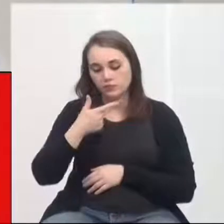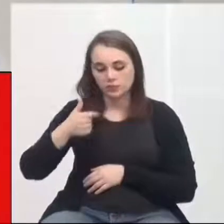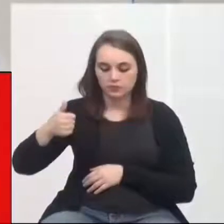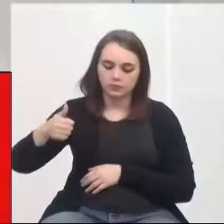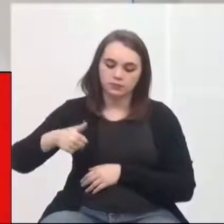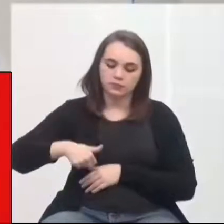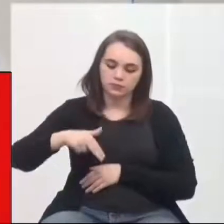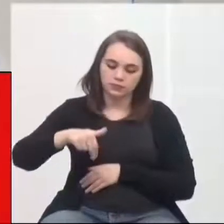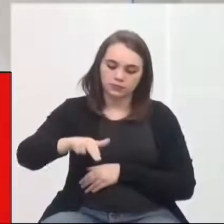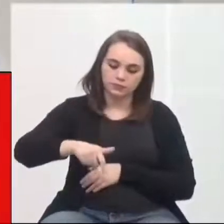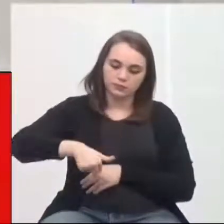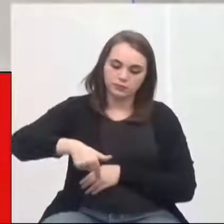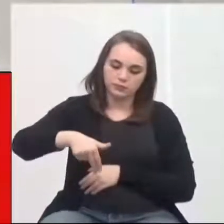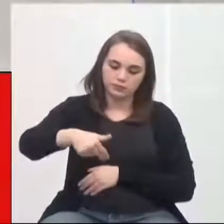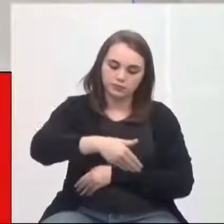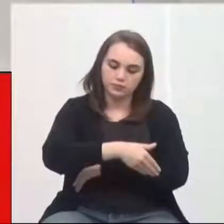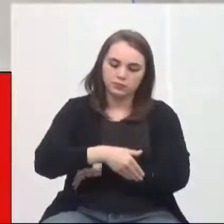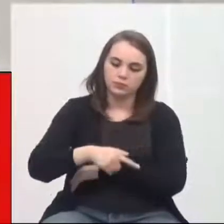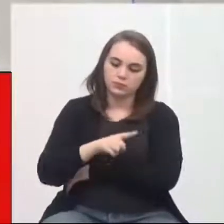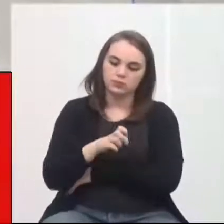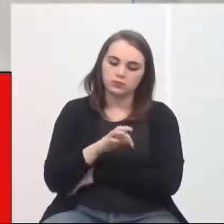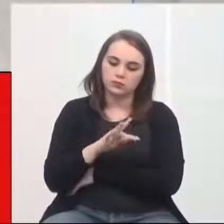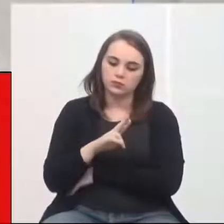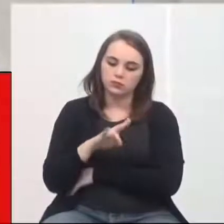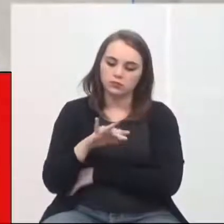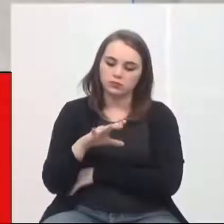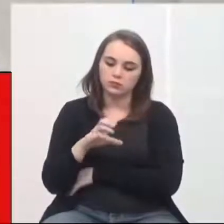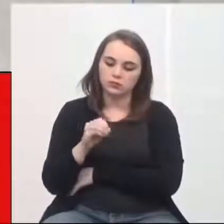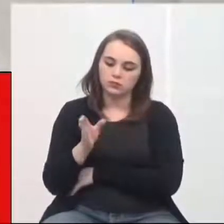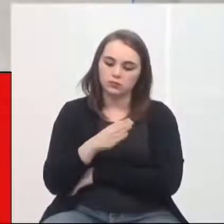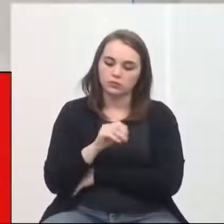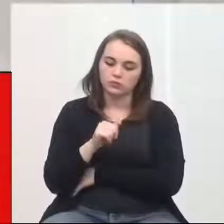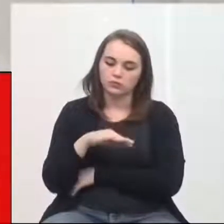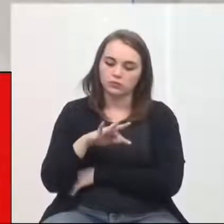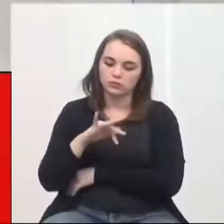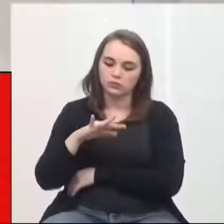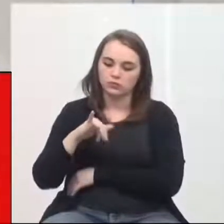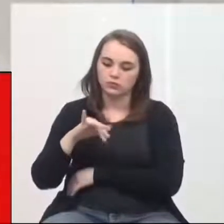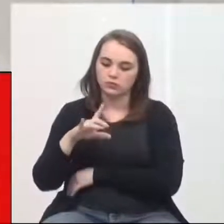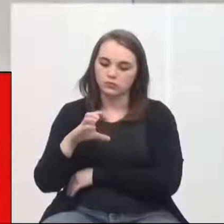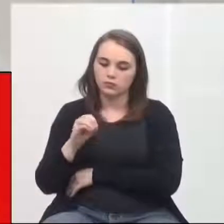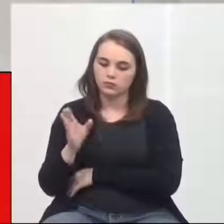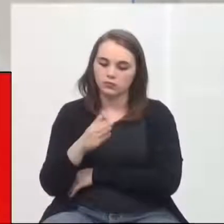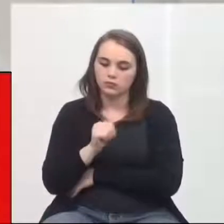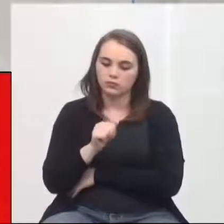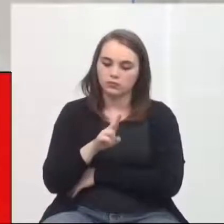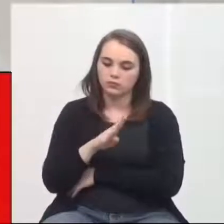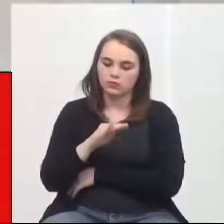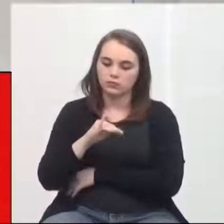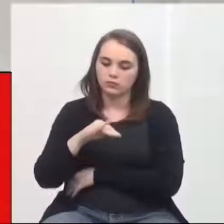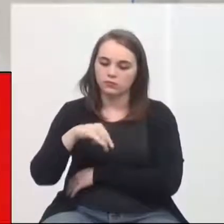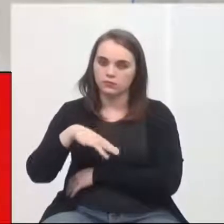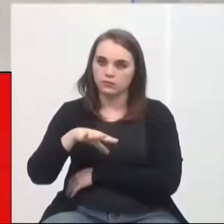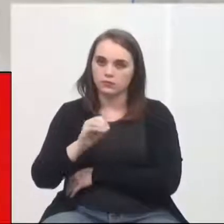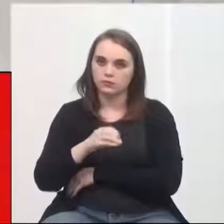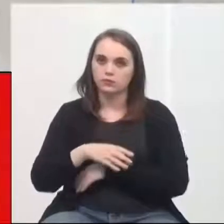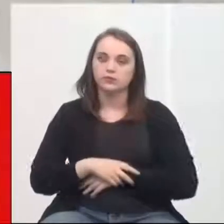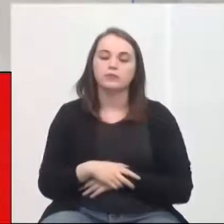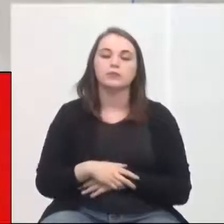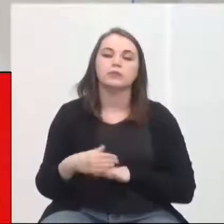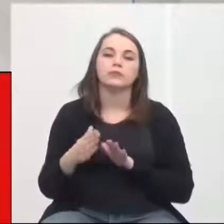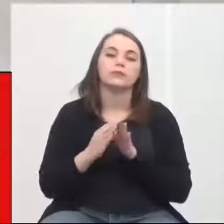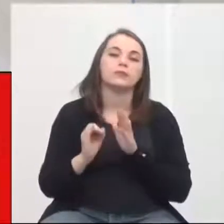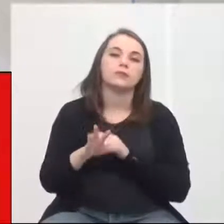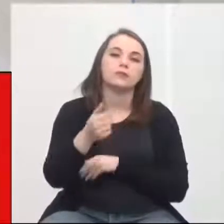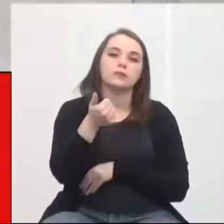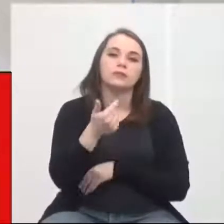pedestres localizado na rua Getúlio Cândido Albino, de frente ao CI, professora Hilda Miller, Juste, no bairro Vila Nova Esperança.